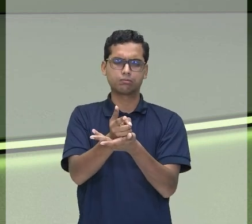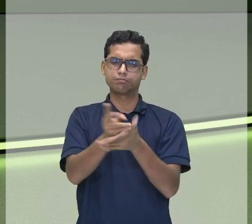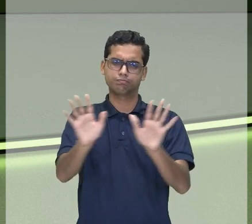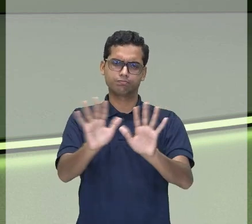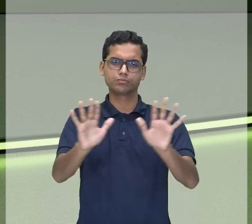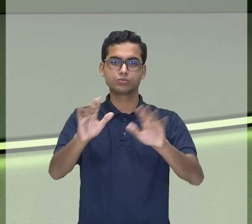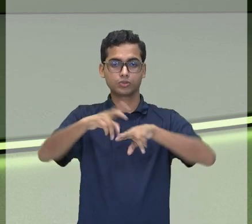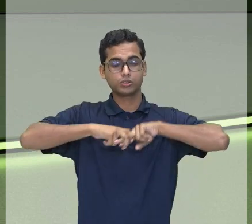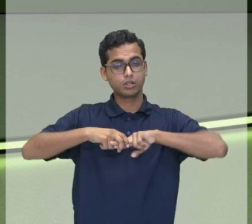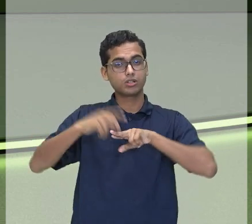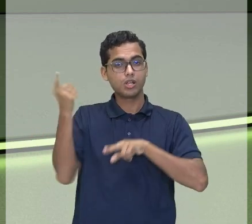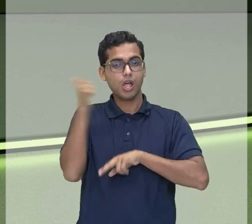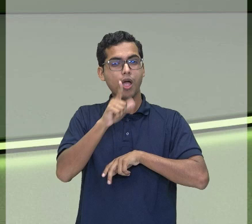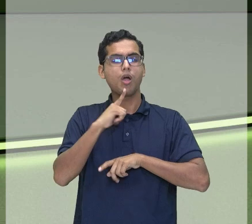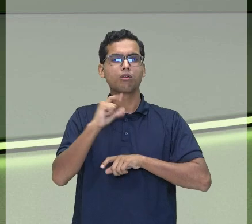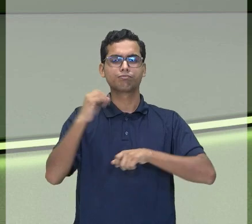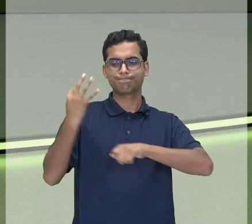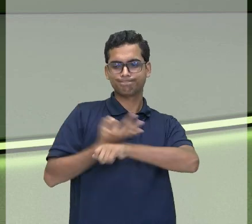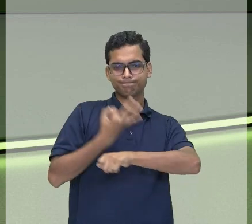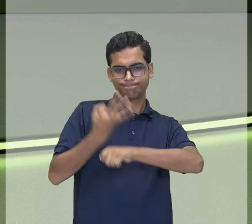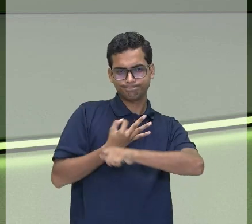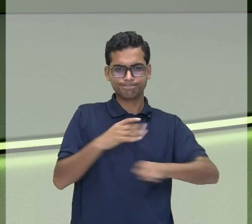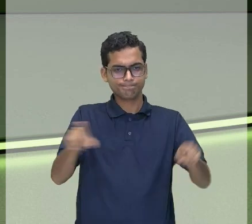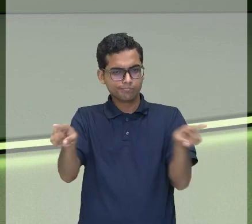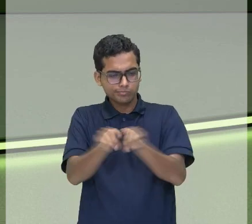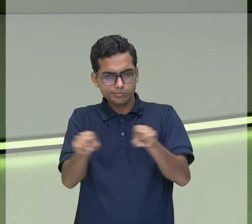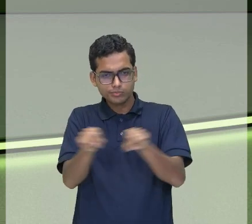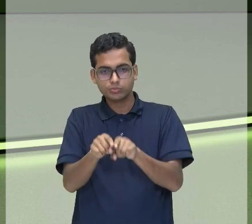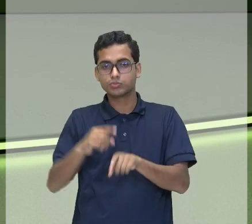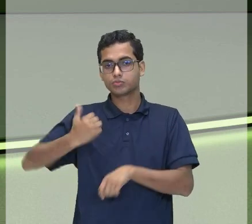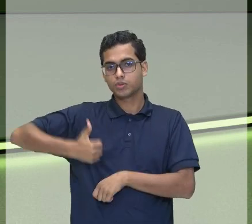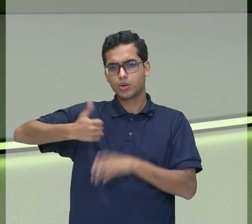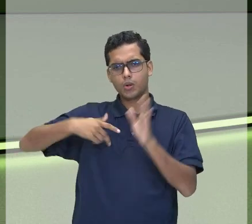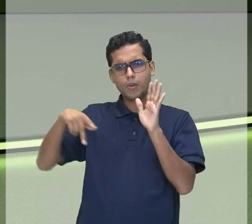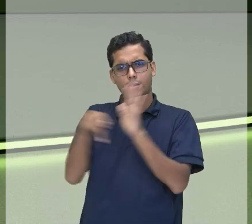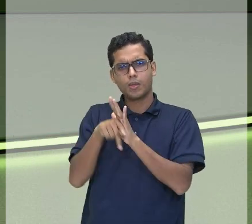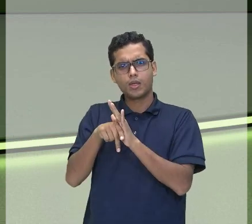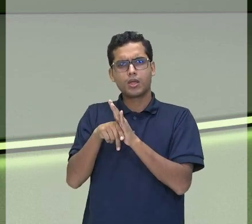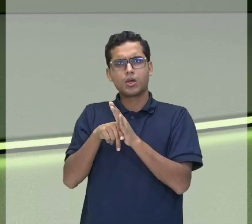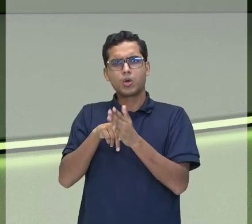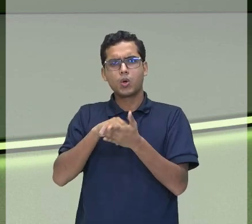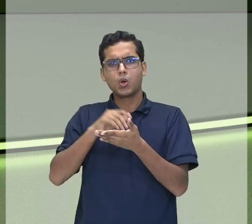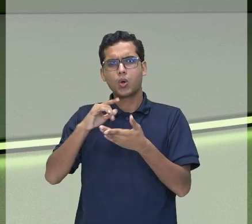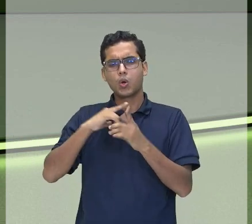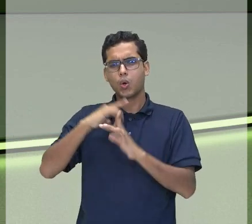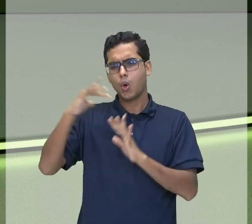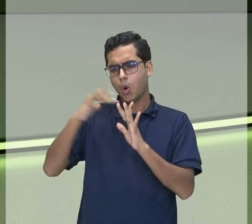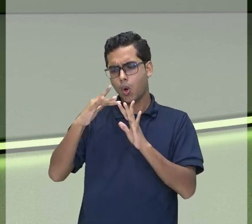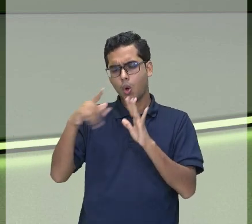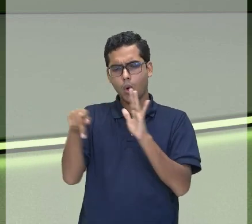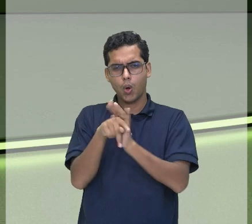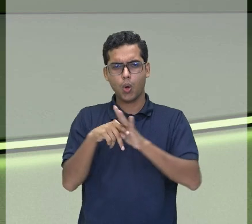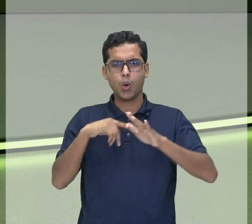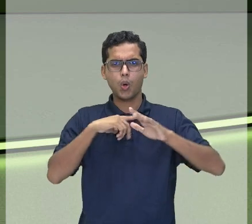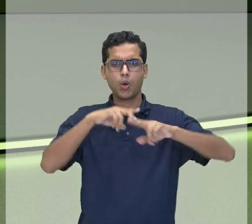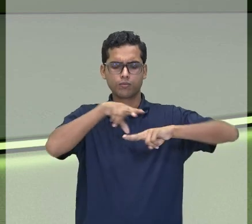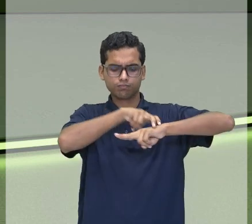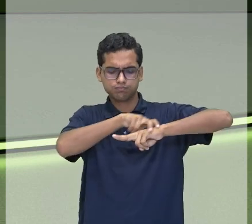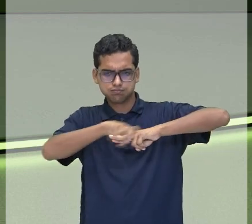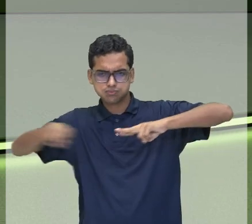uma resistência, né? Primeiro que esse carrinho ele vai ter um atrito ali com esse trilho e isso